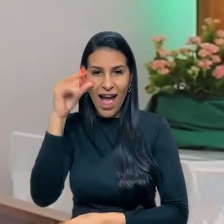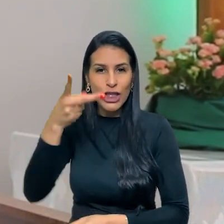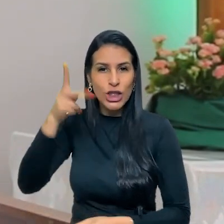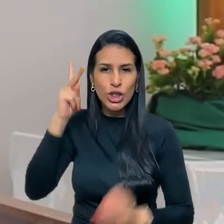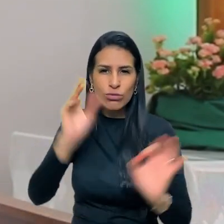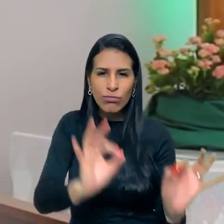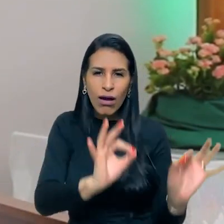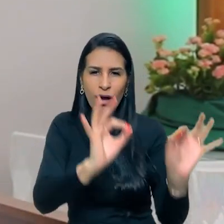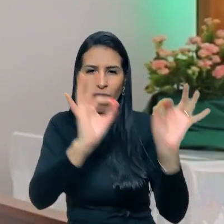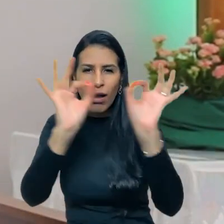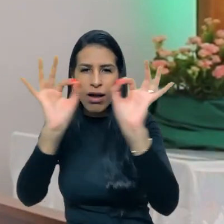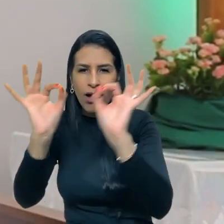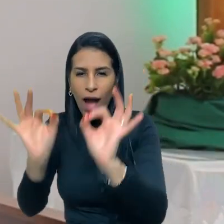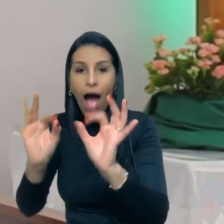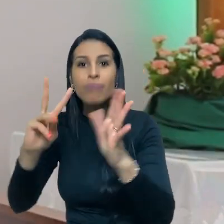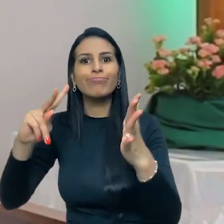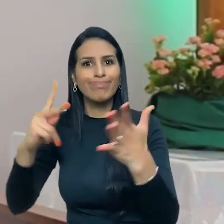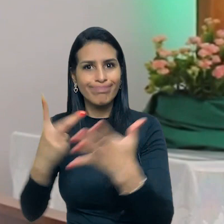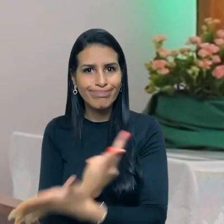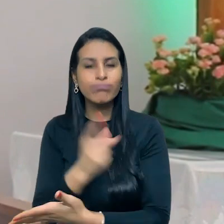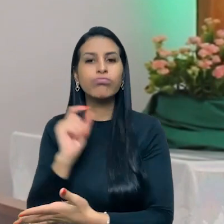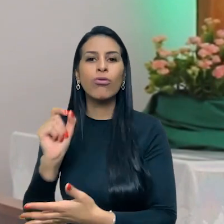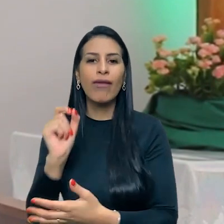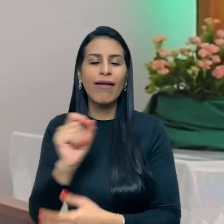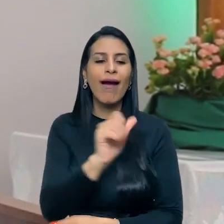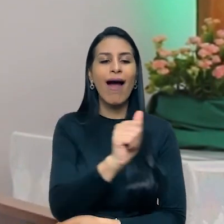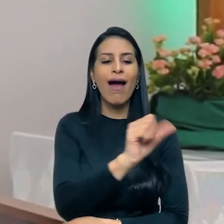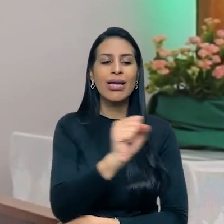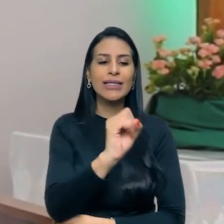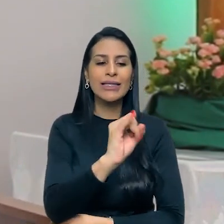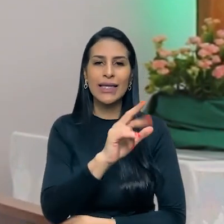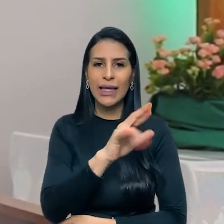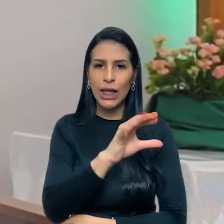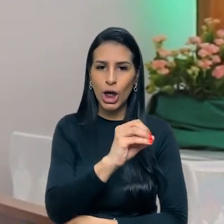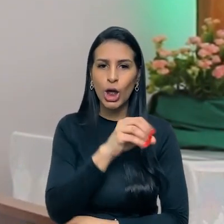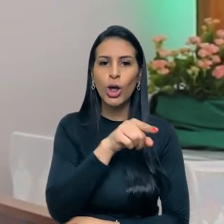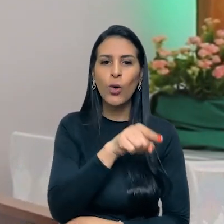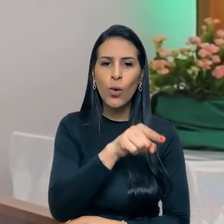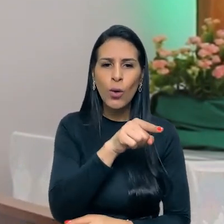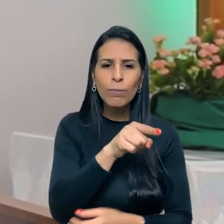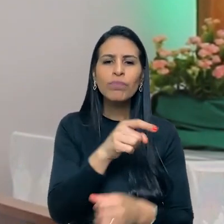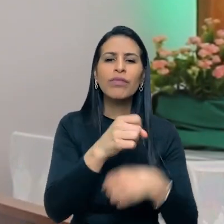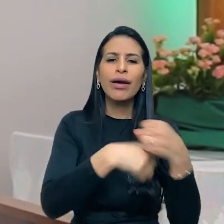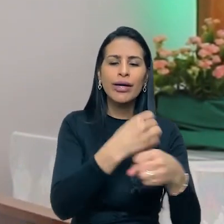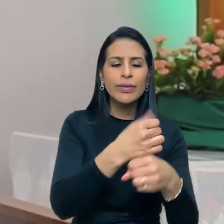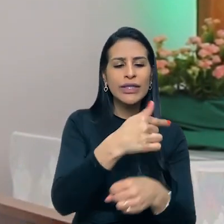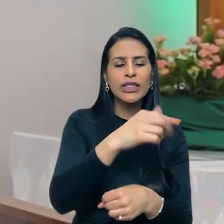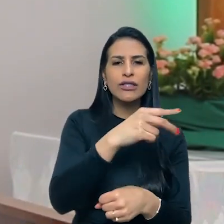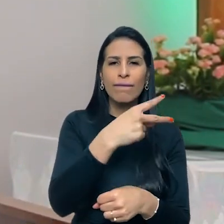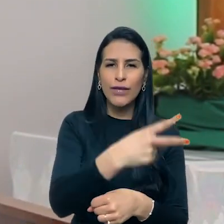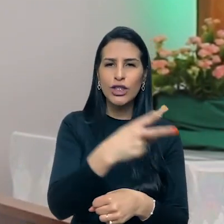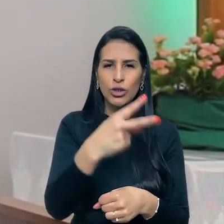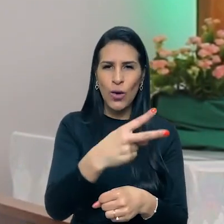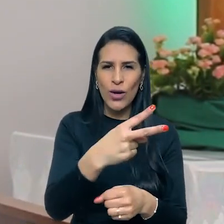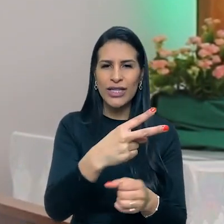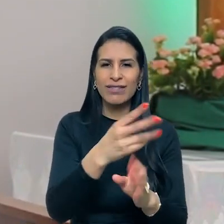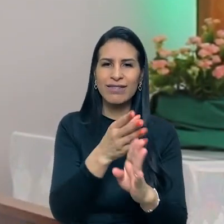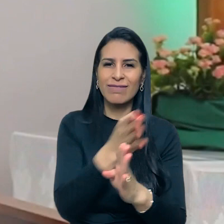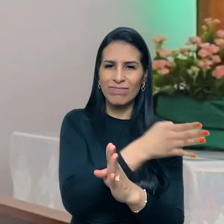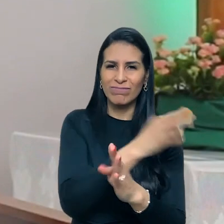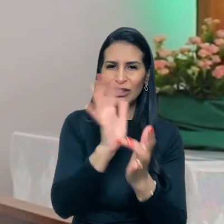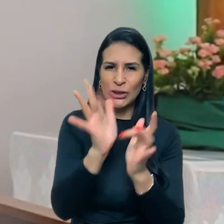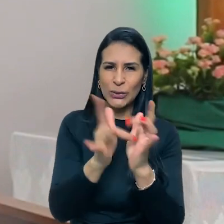o juramento se cumpriu. Deus permitiu a invasão dos assírios no ano de 722